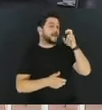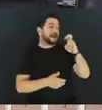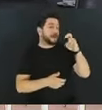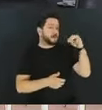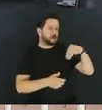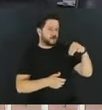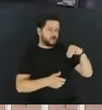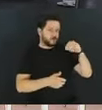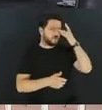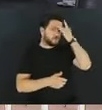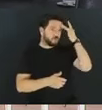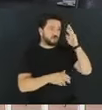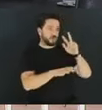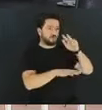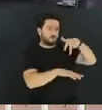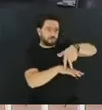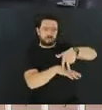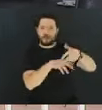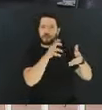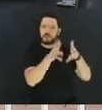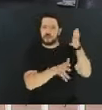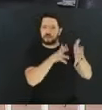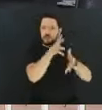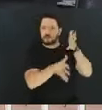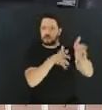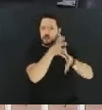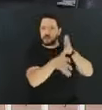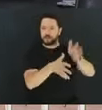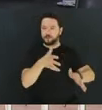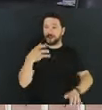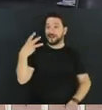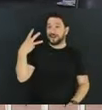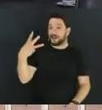30 minutos para as saudações dos vereadores.